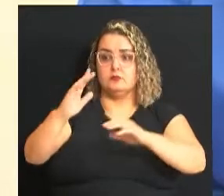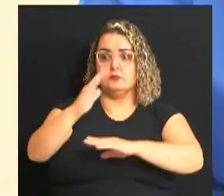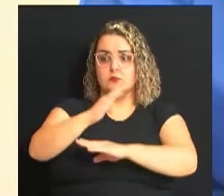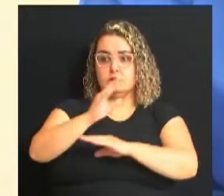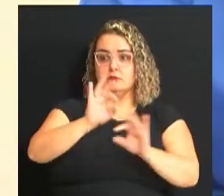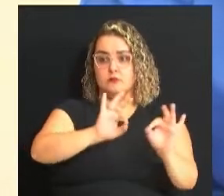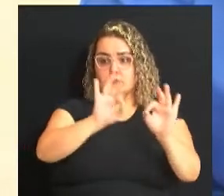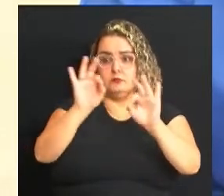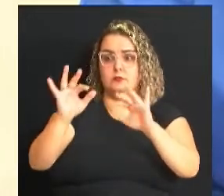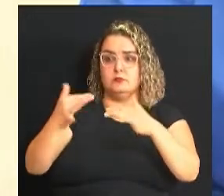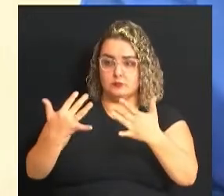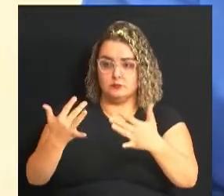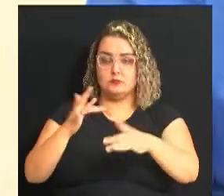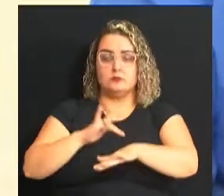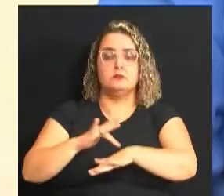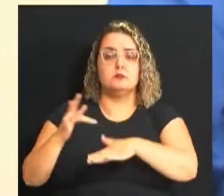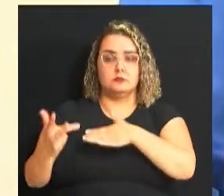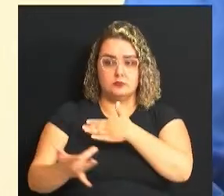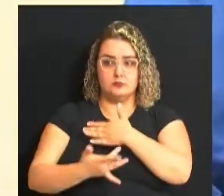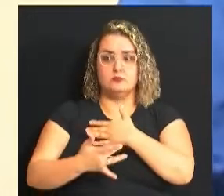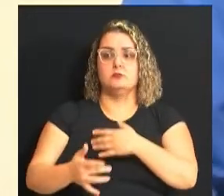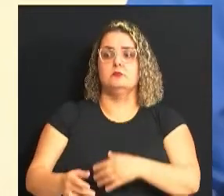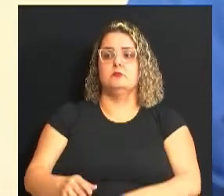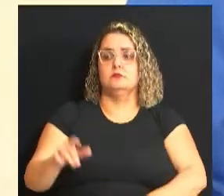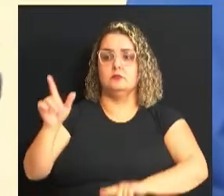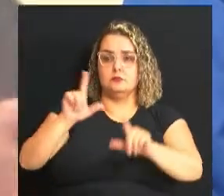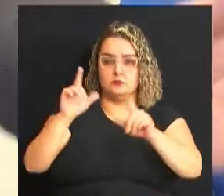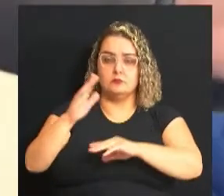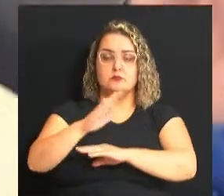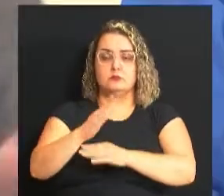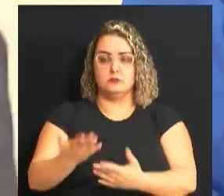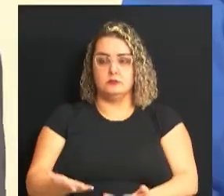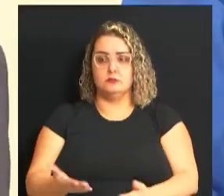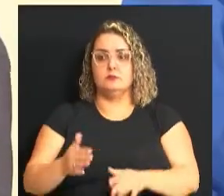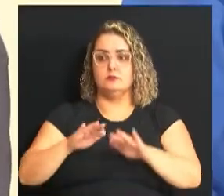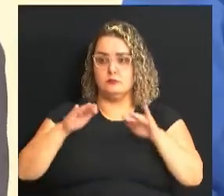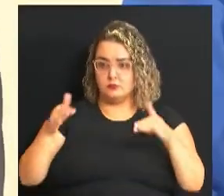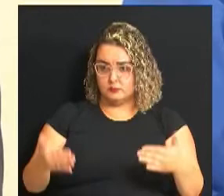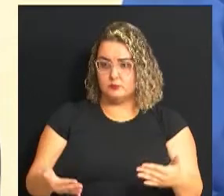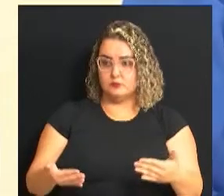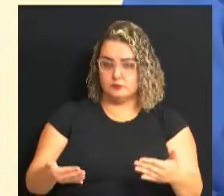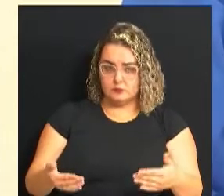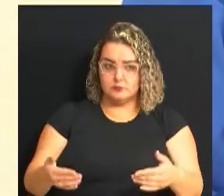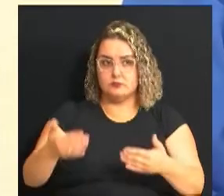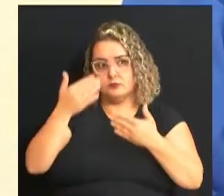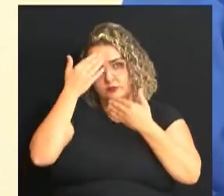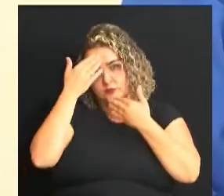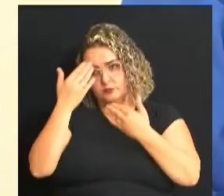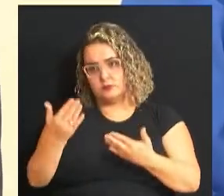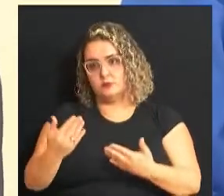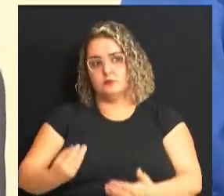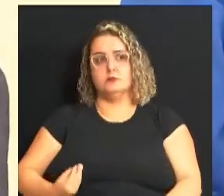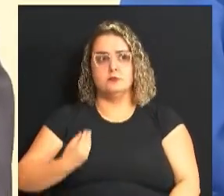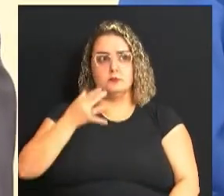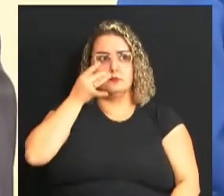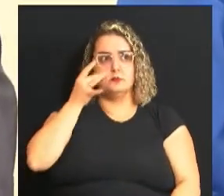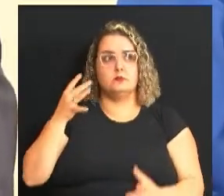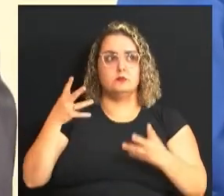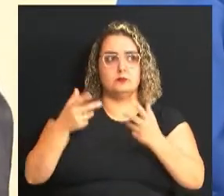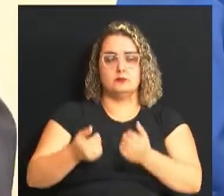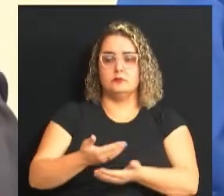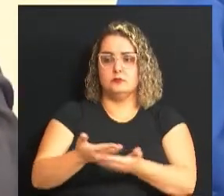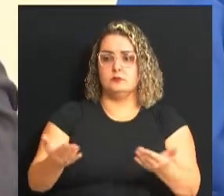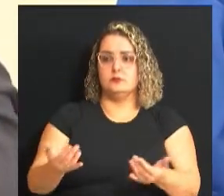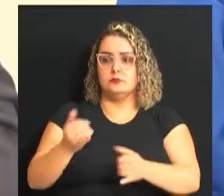através das mídias sociais ou da TV Câmara, e a mesa, nossa mesa aqui. Muito obrigado pela presença de todos vocês. Eu